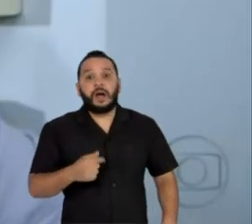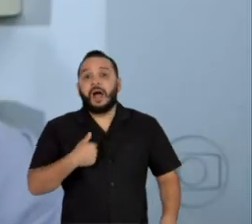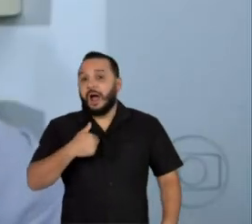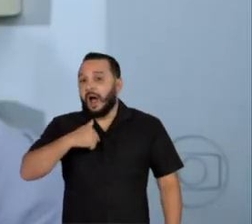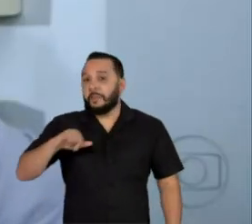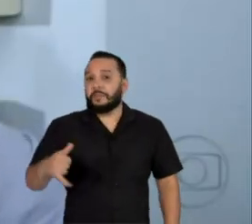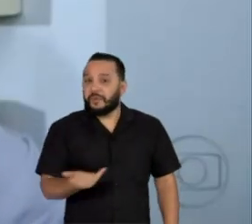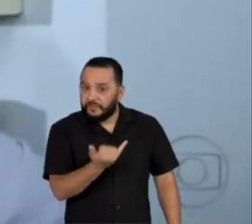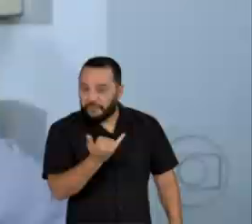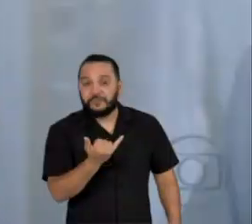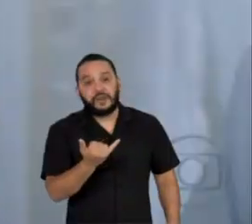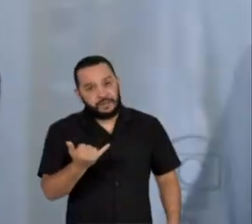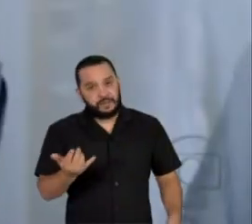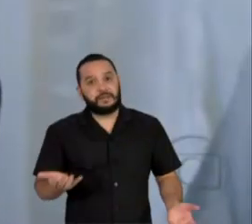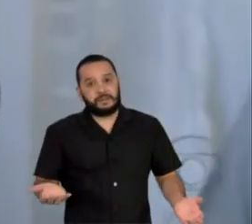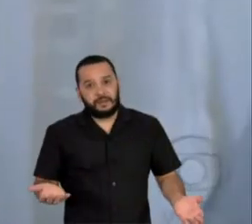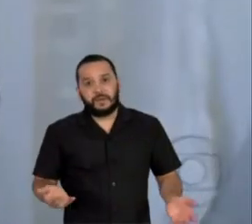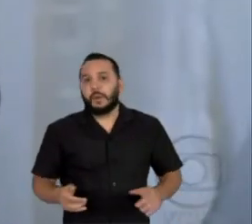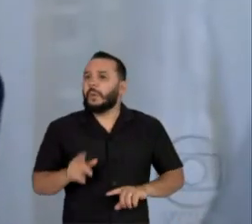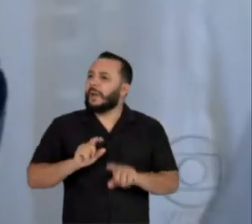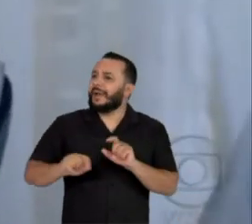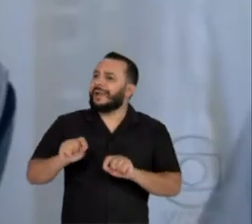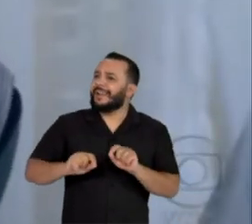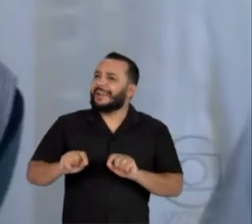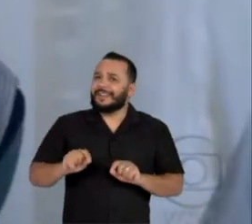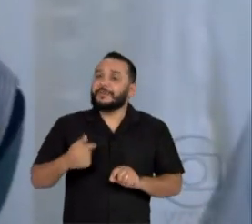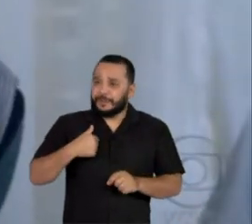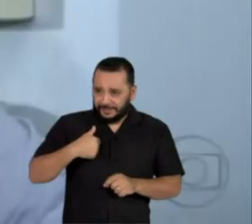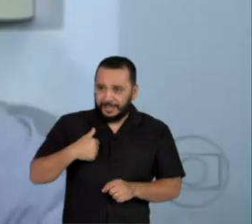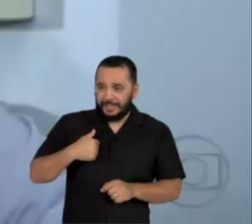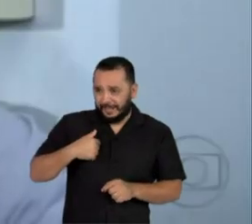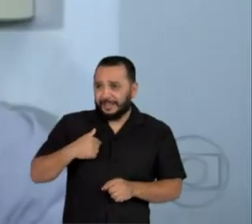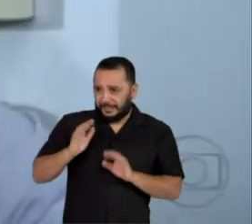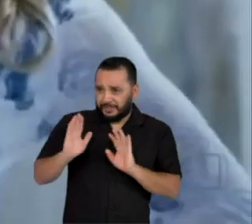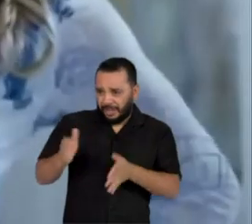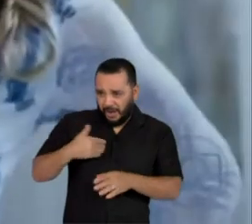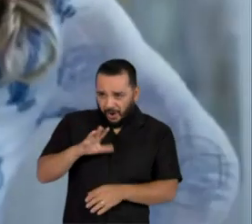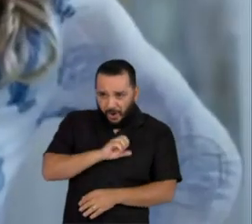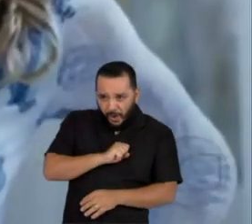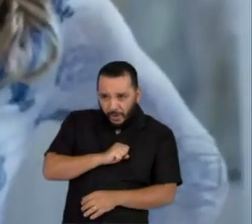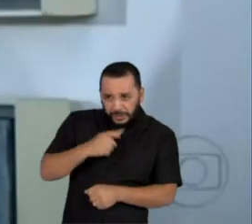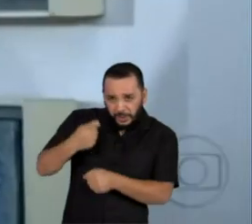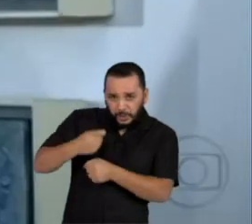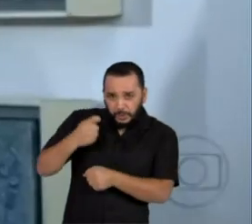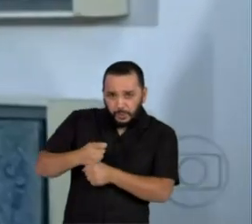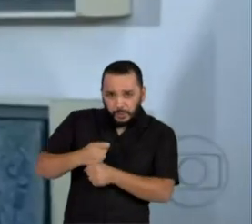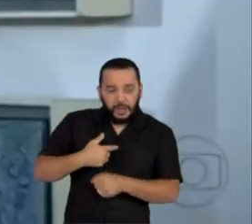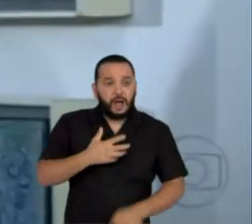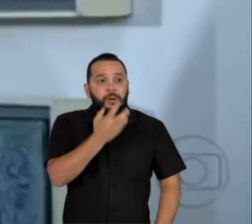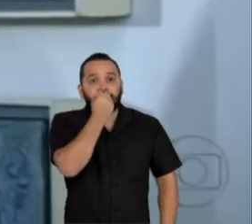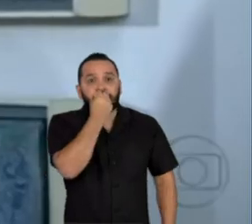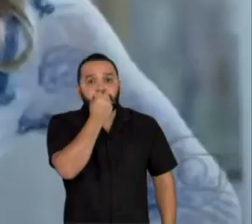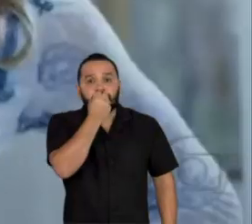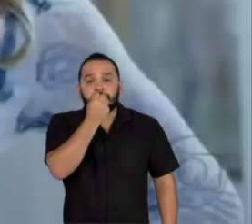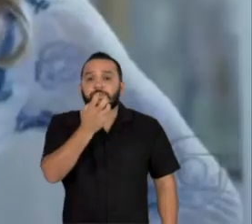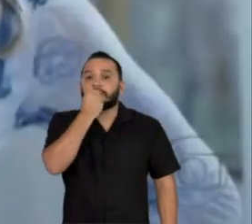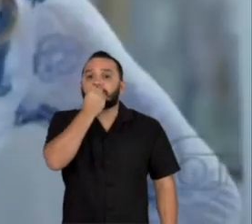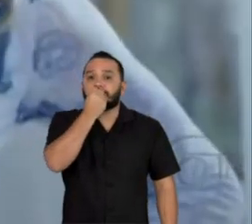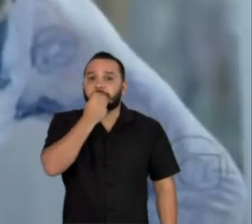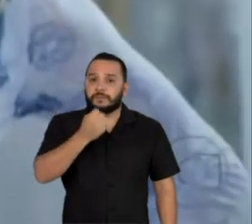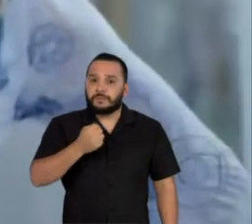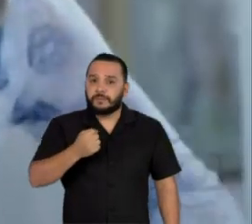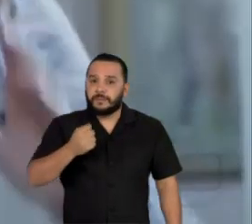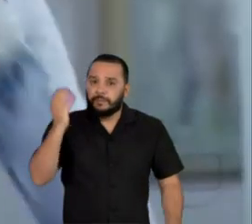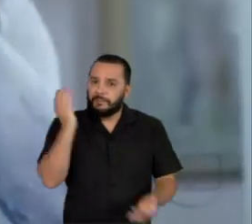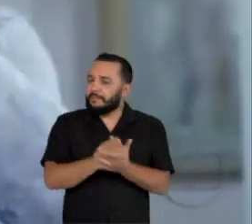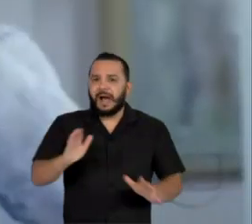Aproveita quanto dura, Alice Capone. Por quê? Porque de coisa dura você entende? Olha aqui, o machão. Calada! engole a resposta. Chega